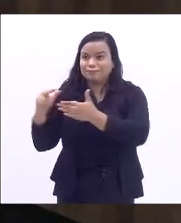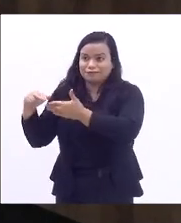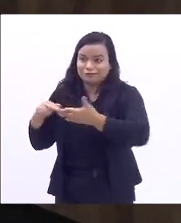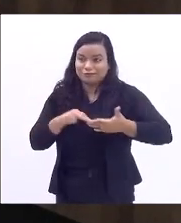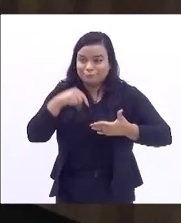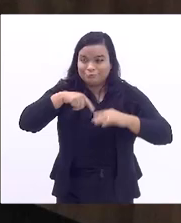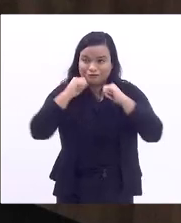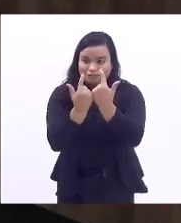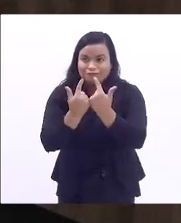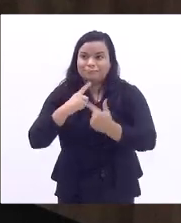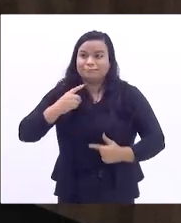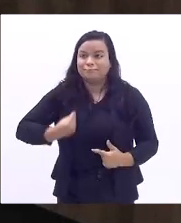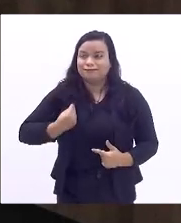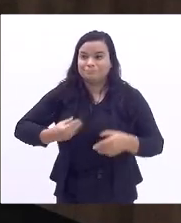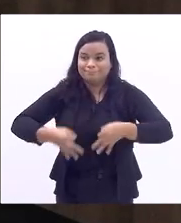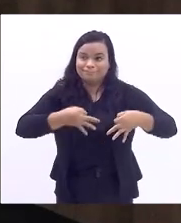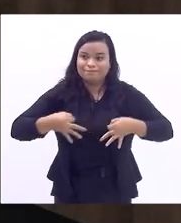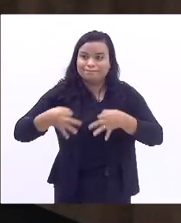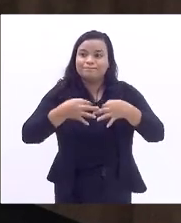casa